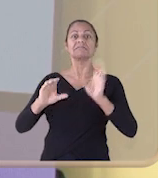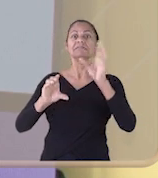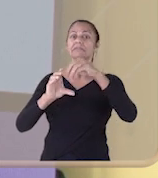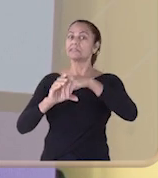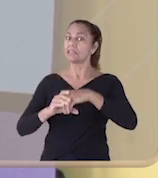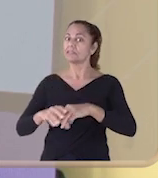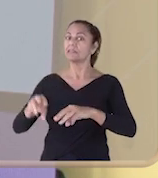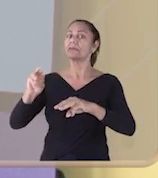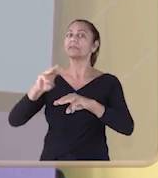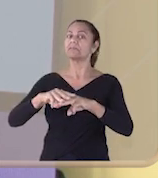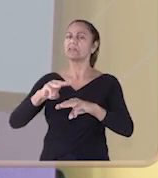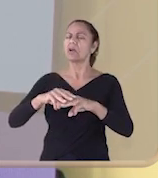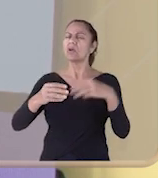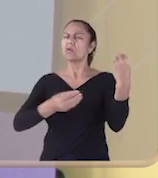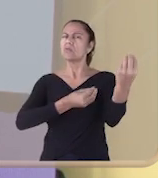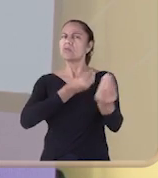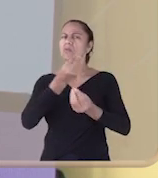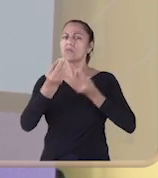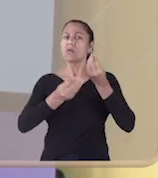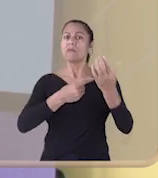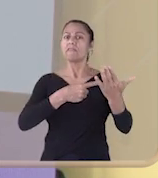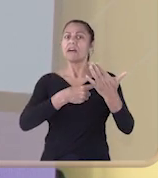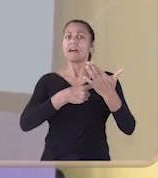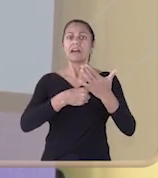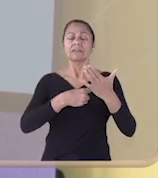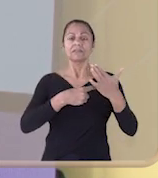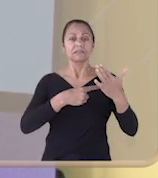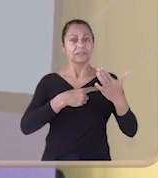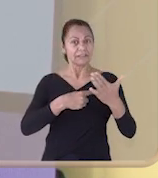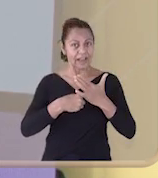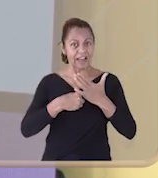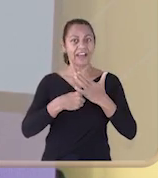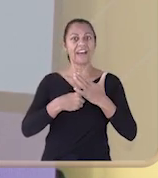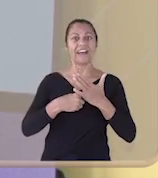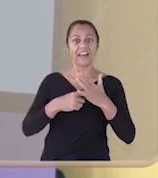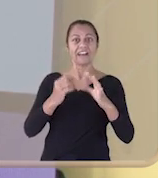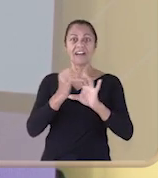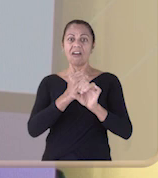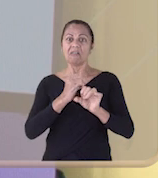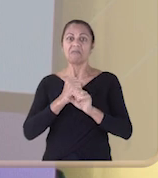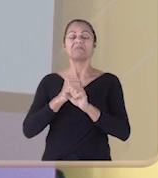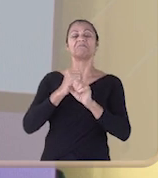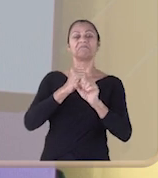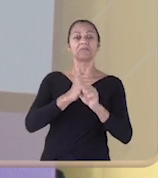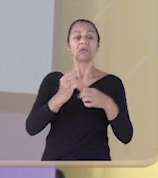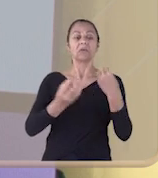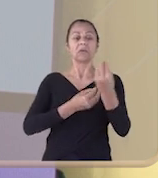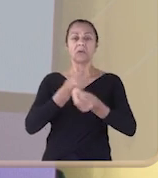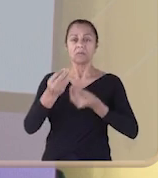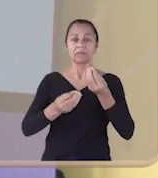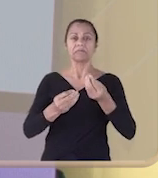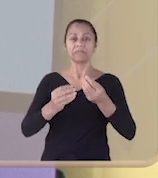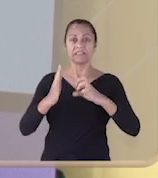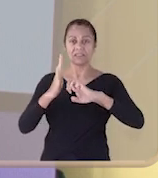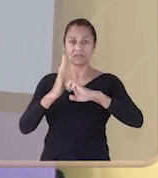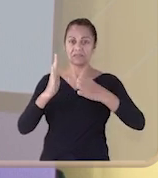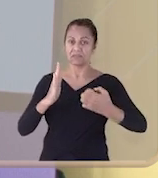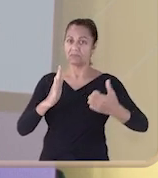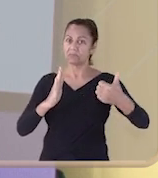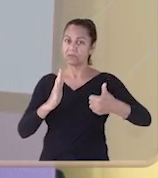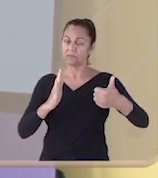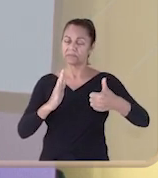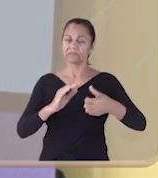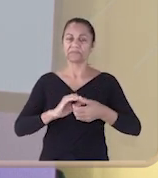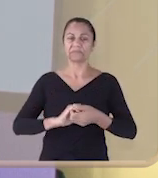ajudará a resolver problemas matemáticos e introduzir um novo assunto, as equações de primeiro